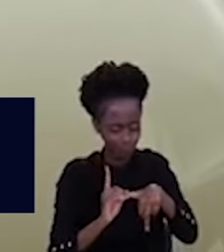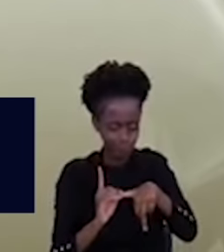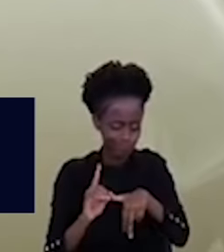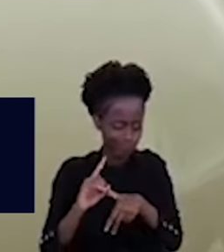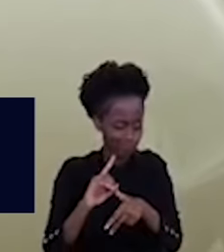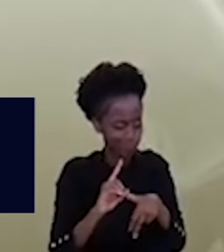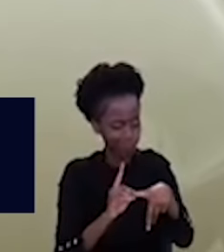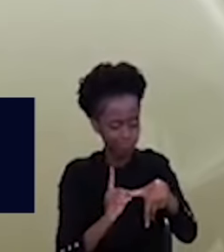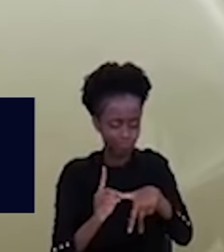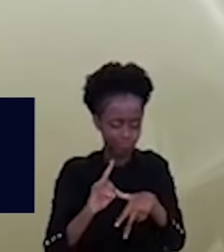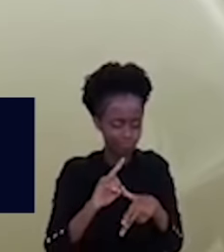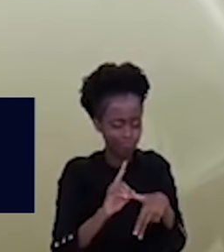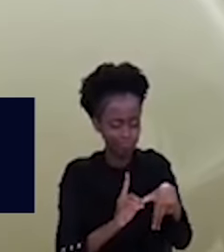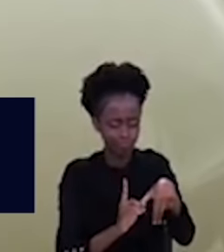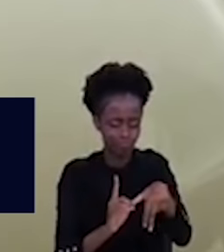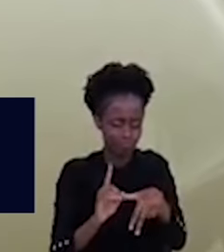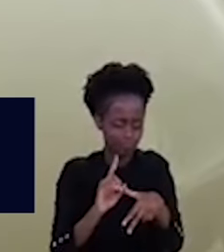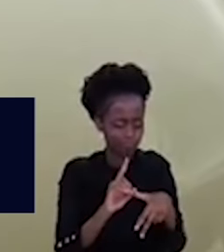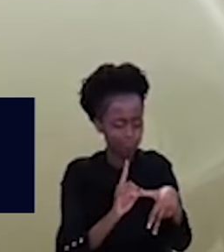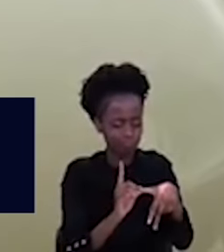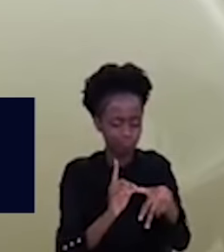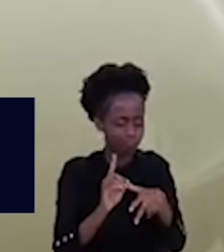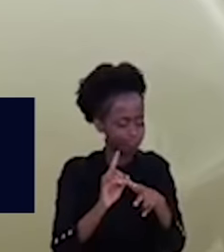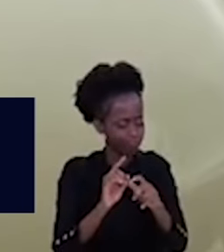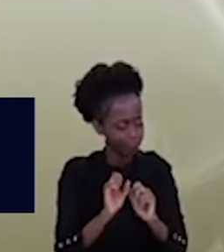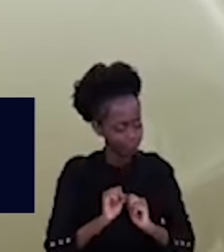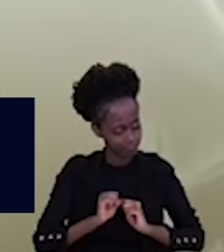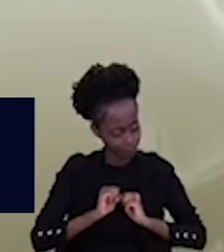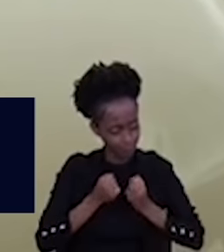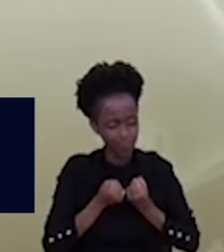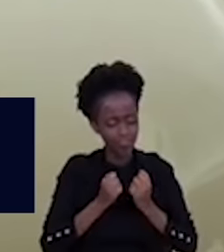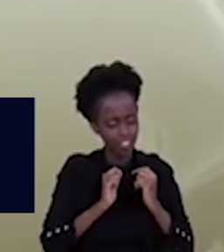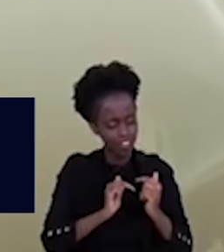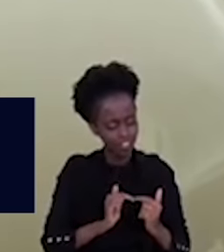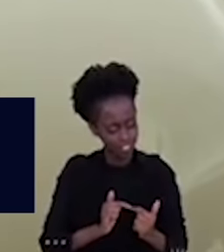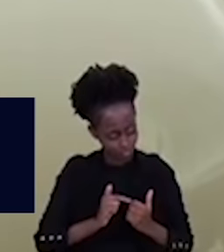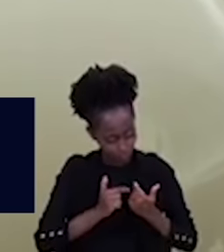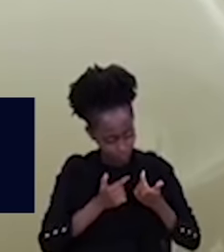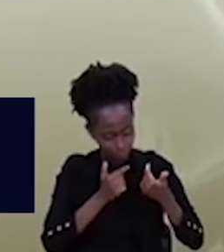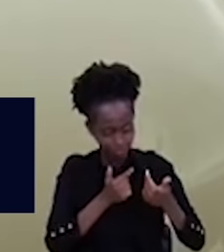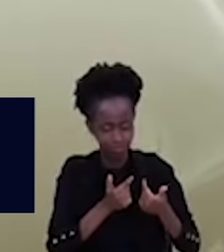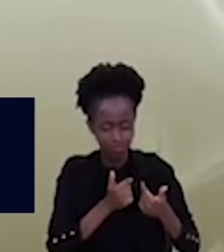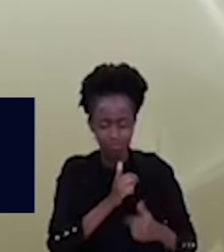Contigo irei. Diga ao altar. Ao altar. Lutar, sacrificar.